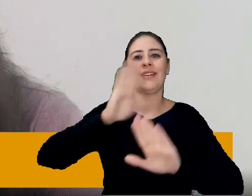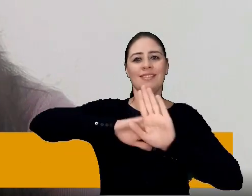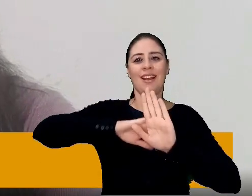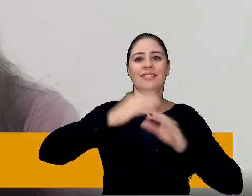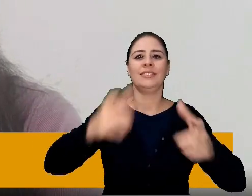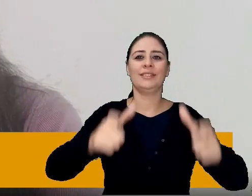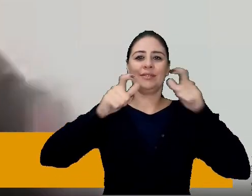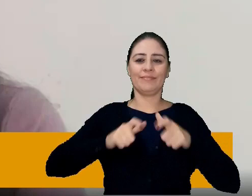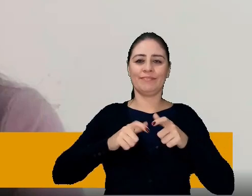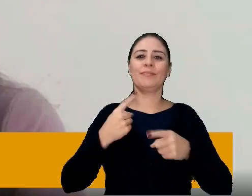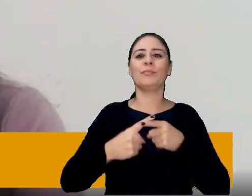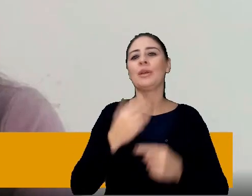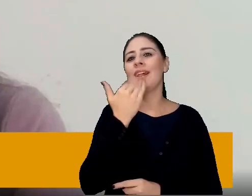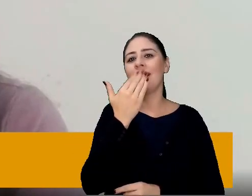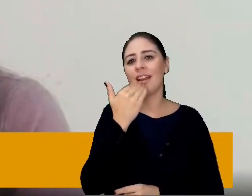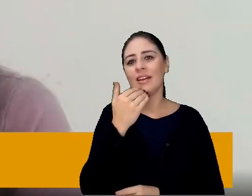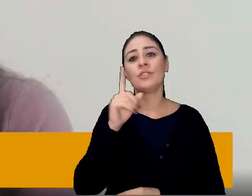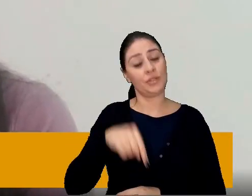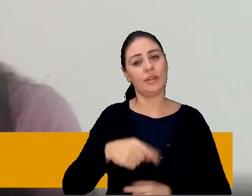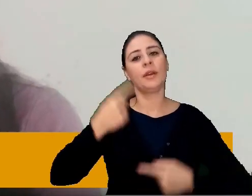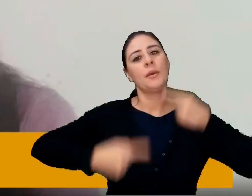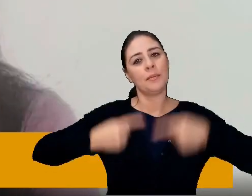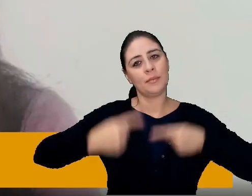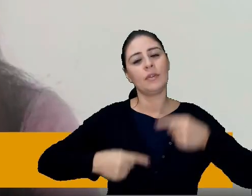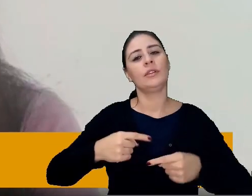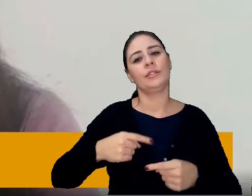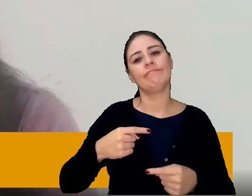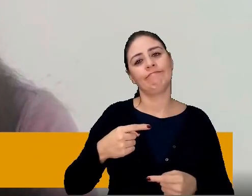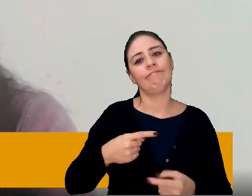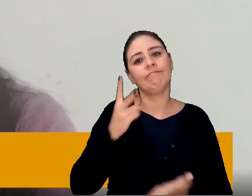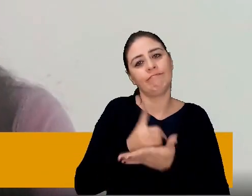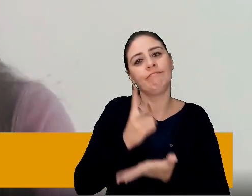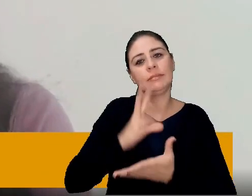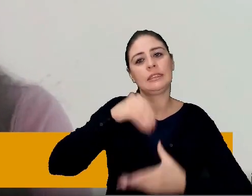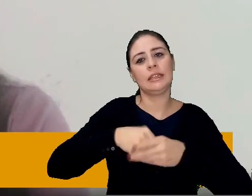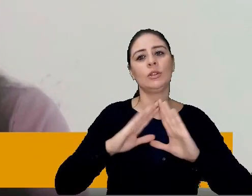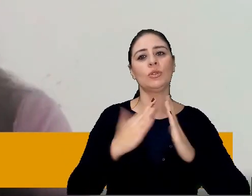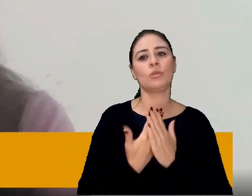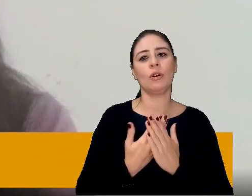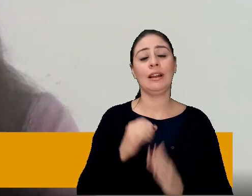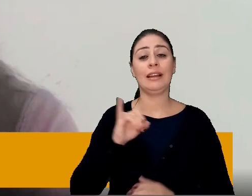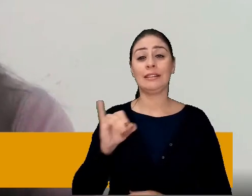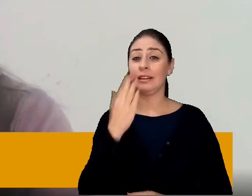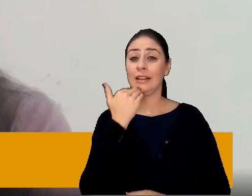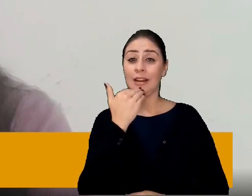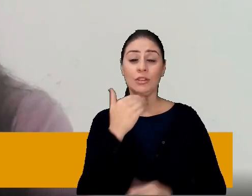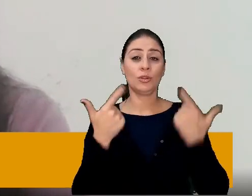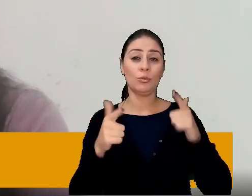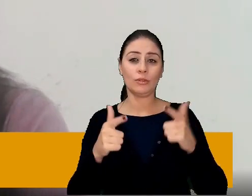Então, a gente tinha que construir um anexo atrás, porque a gente sabe que o lanche é uma política de permanência fundamental dentro da